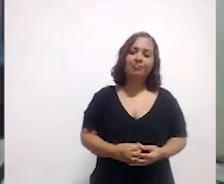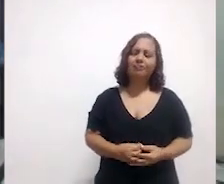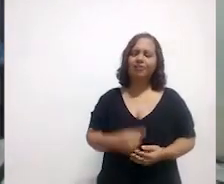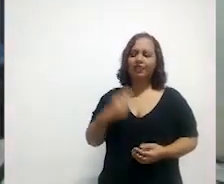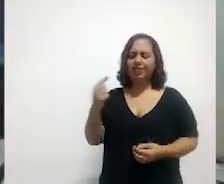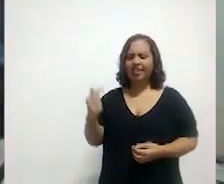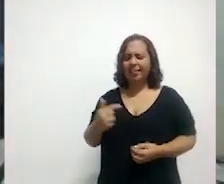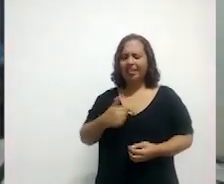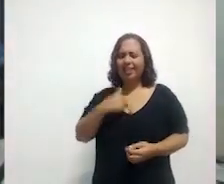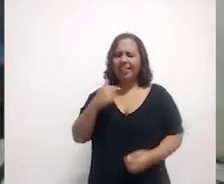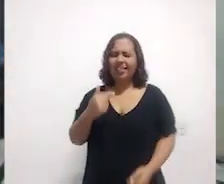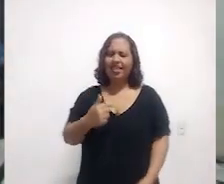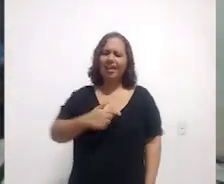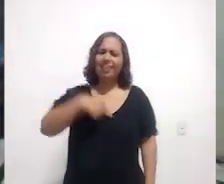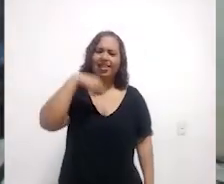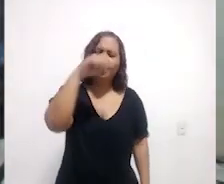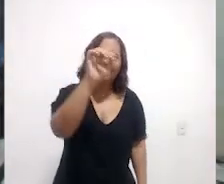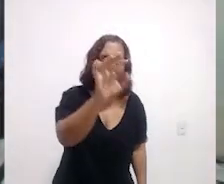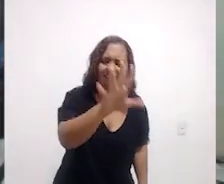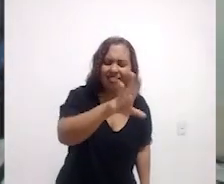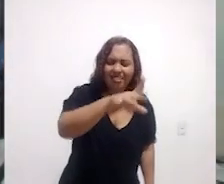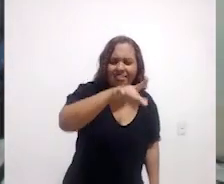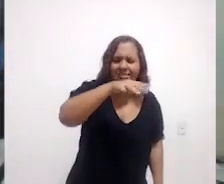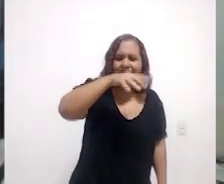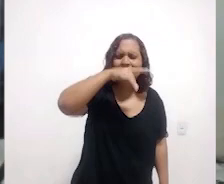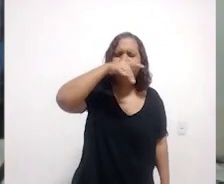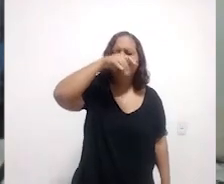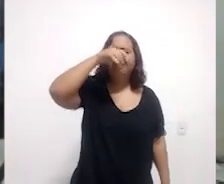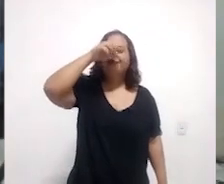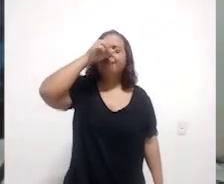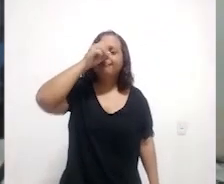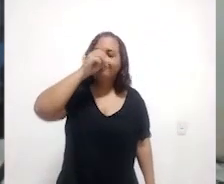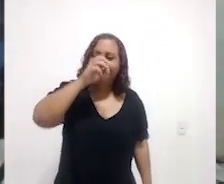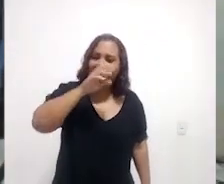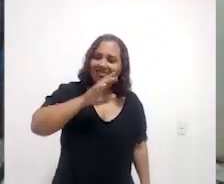Este é o meu respirar,